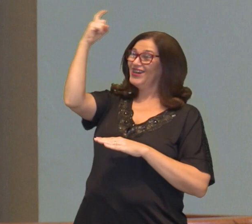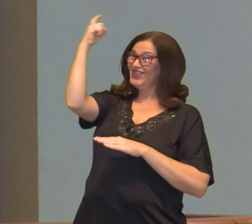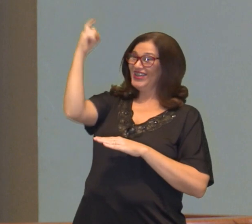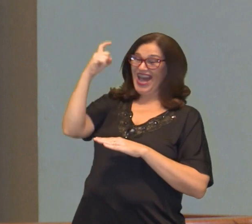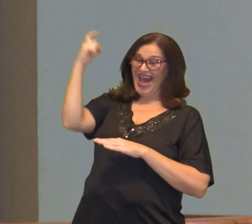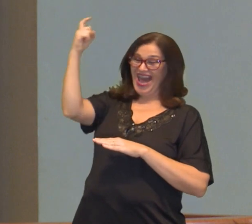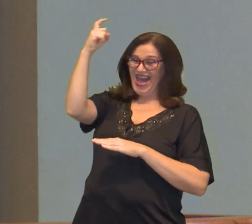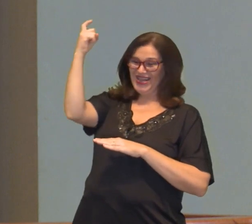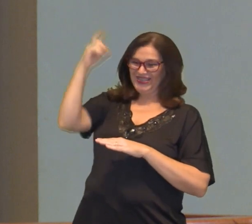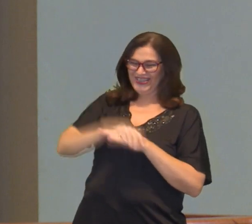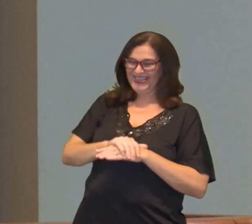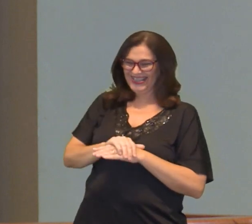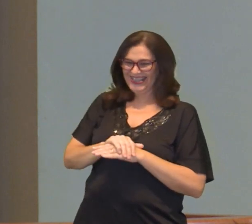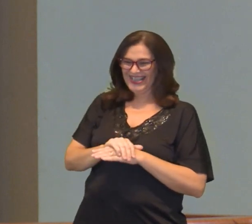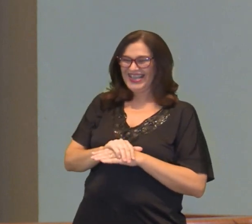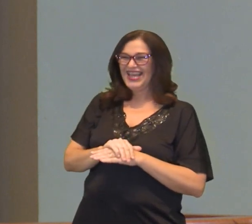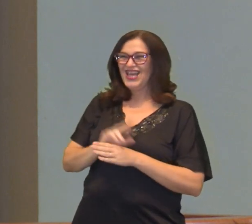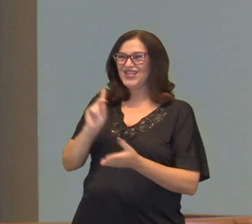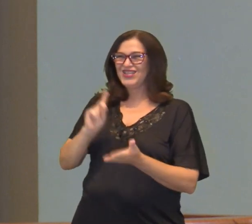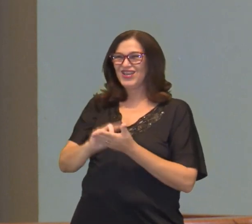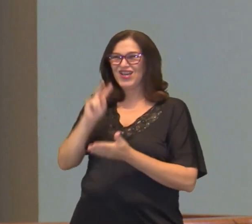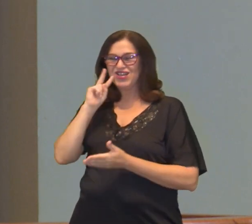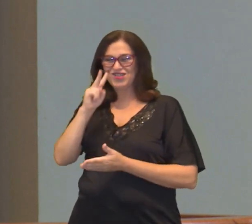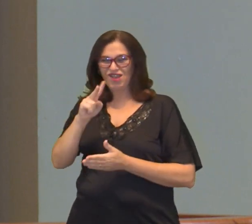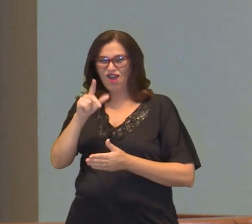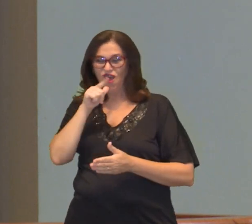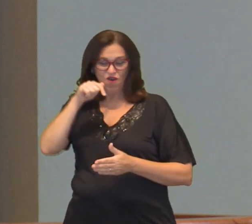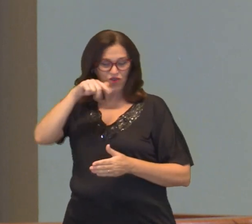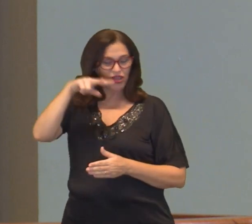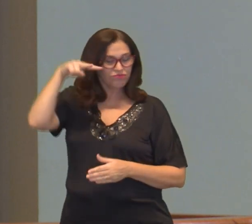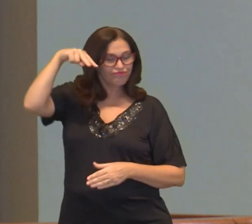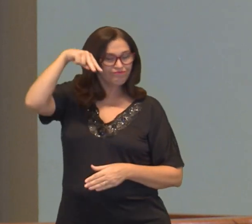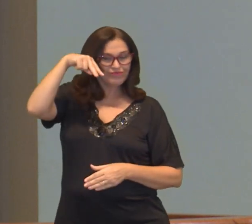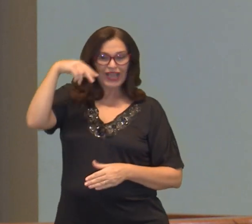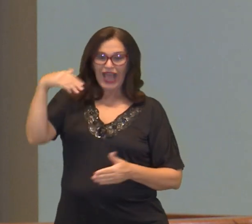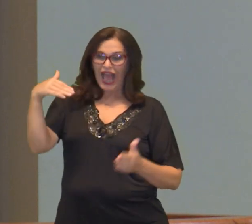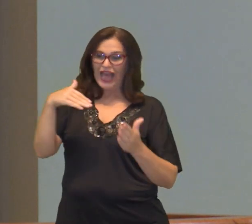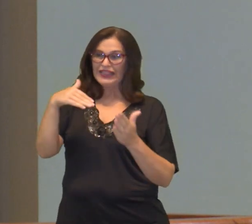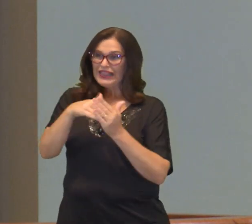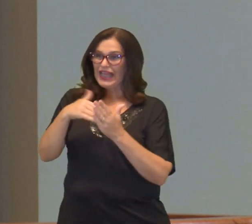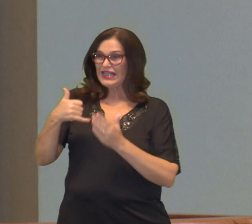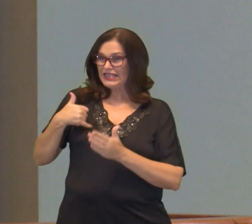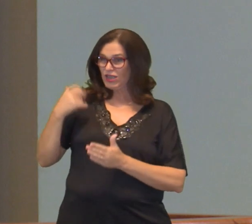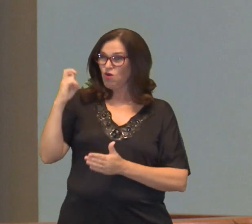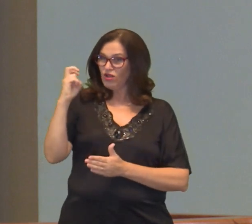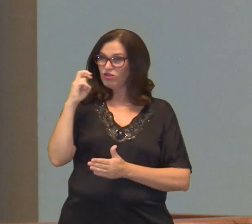mesmo. Eu tinha o rio aos meus pés até os 5 anos de idade.